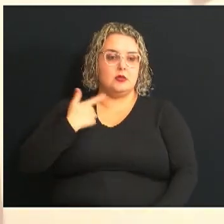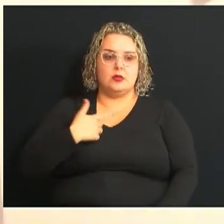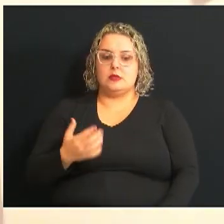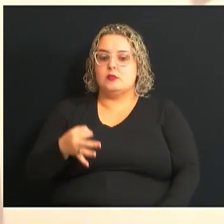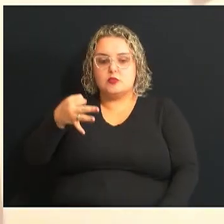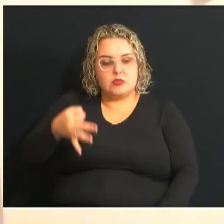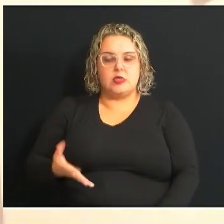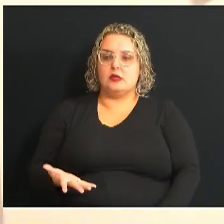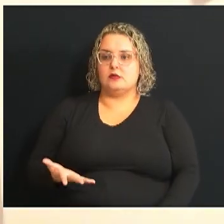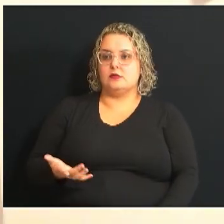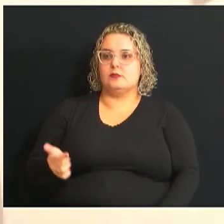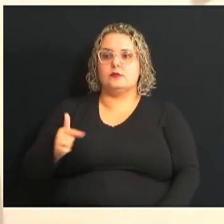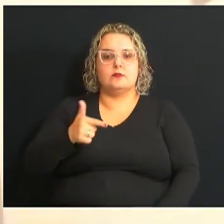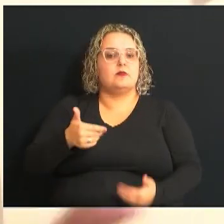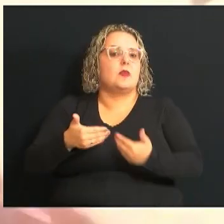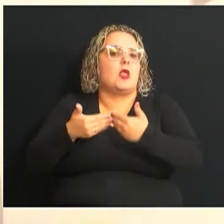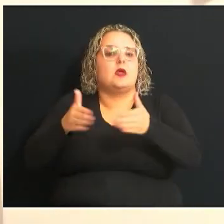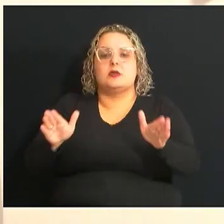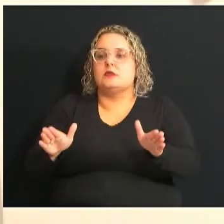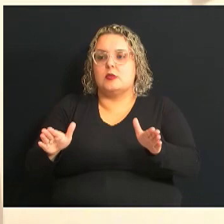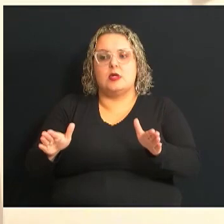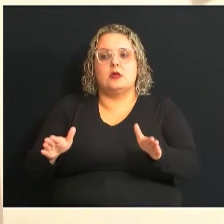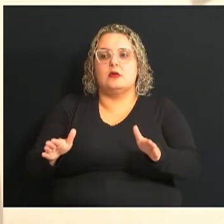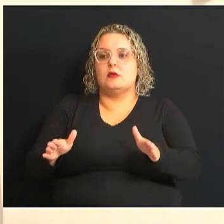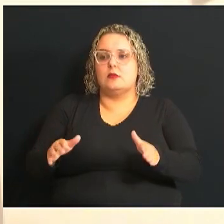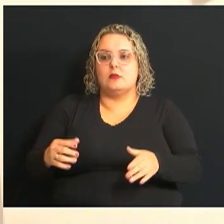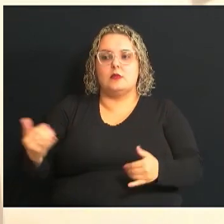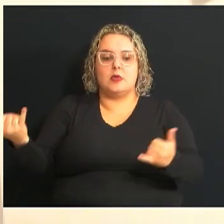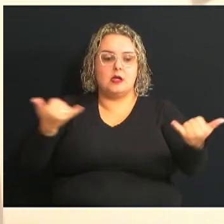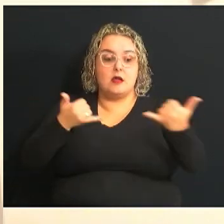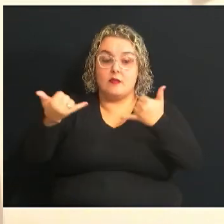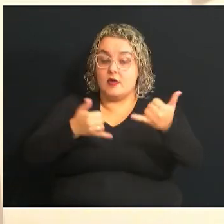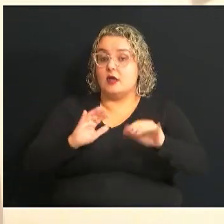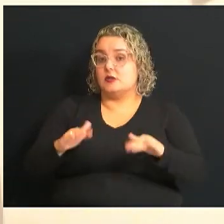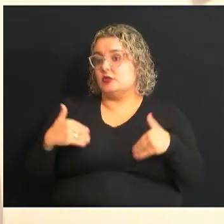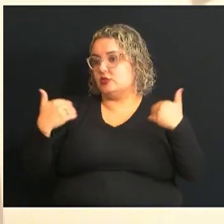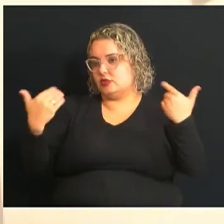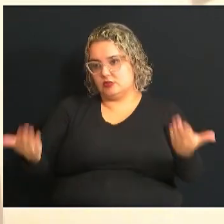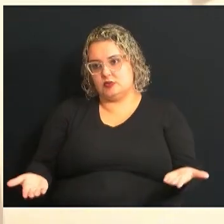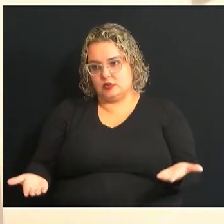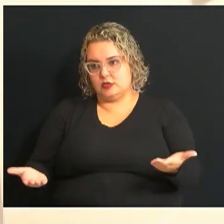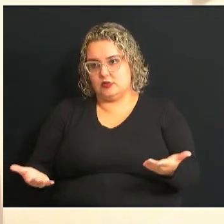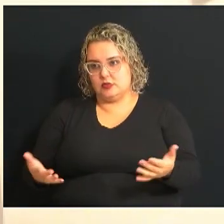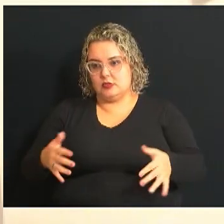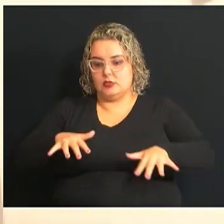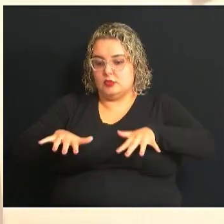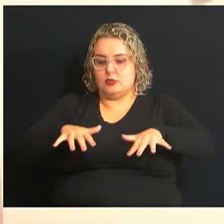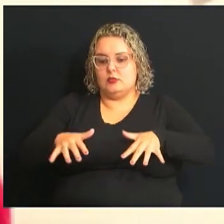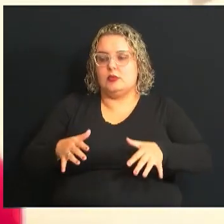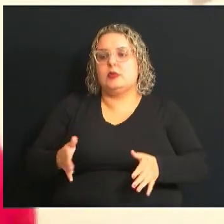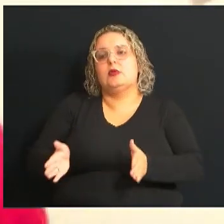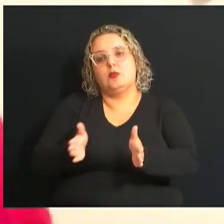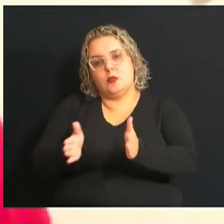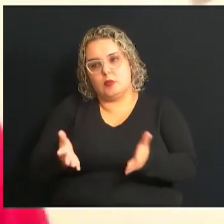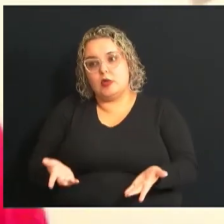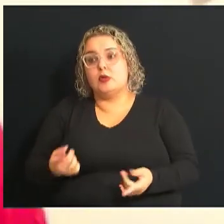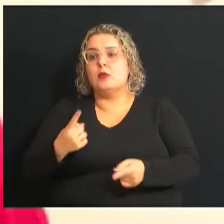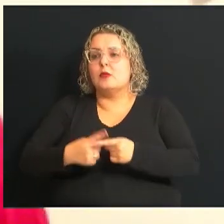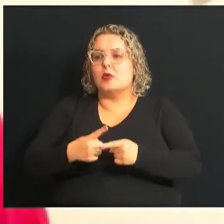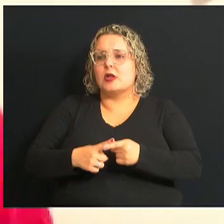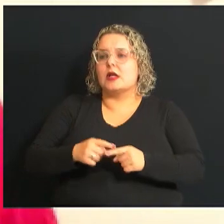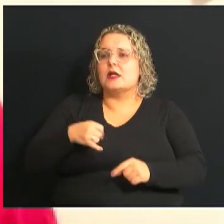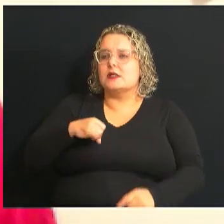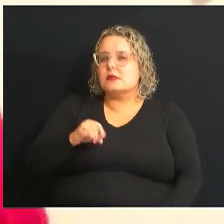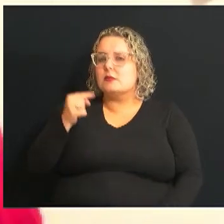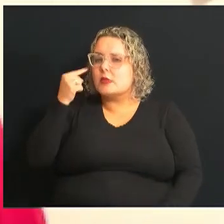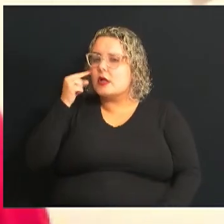demos espaço, não abrimos espaço para considerações externas nos abalarem naquele momento, né? Porque se a gente pensasse um pouco